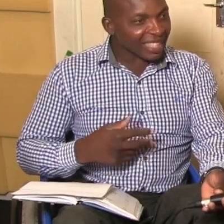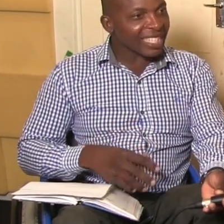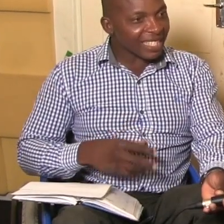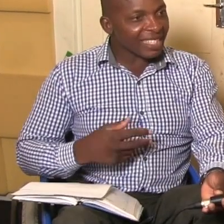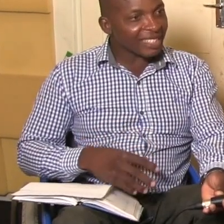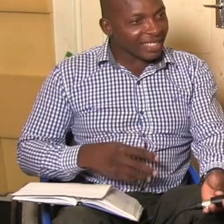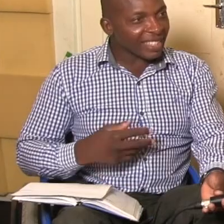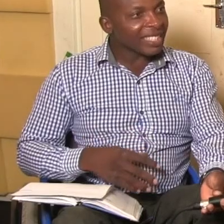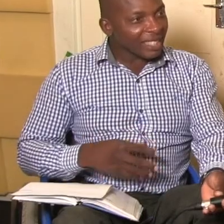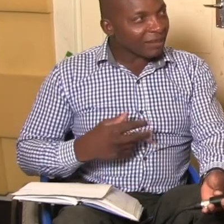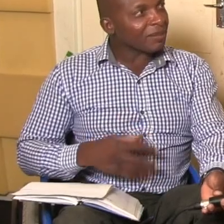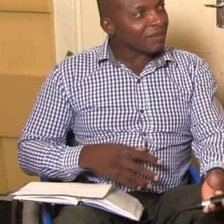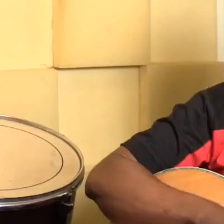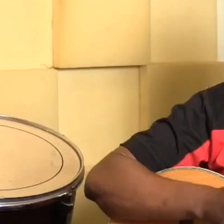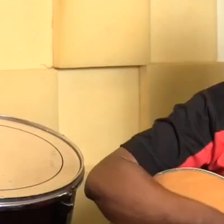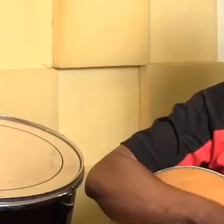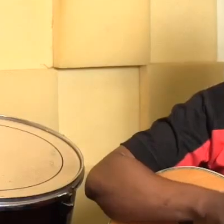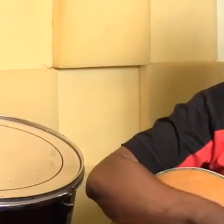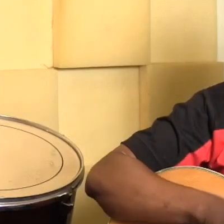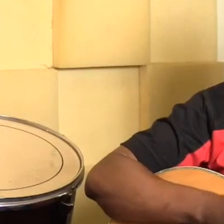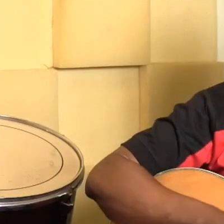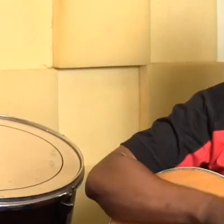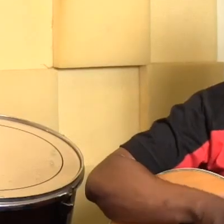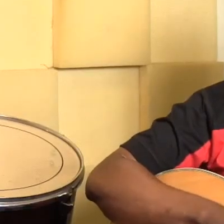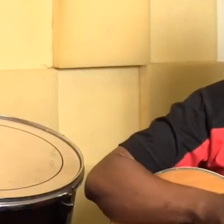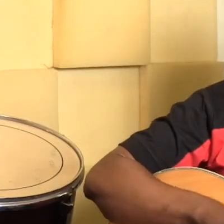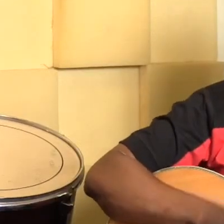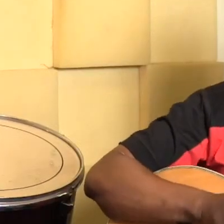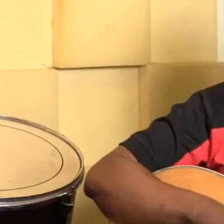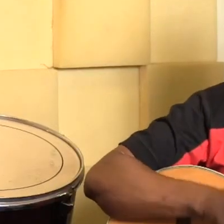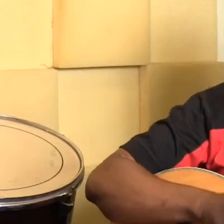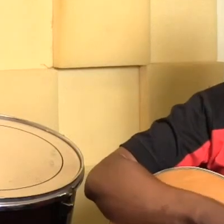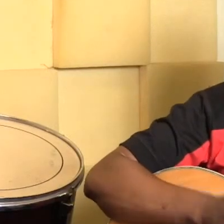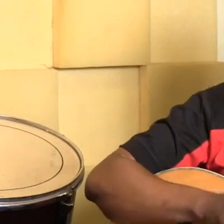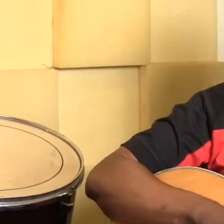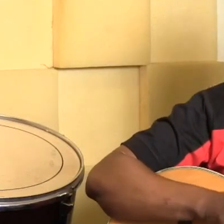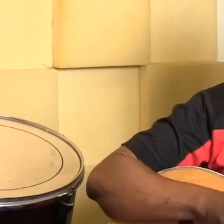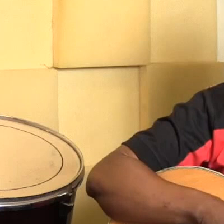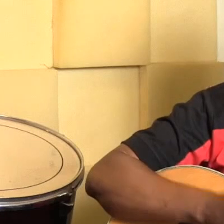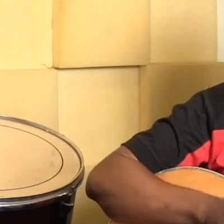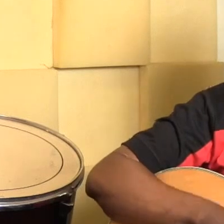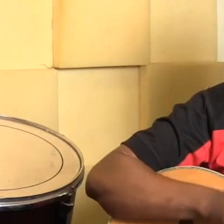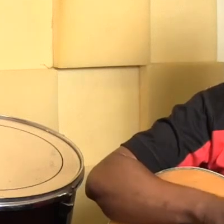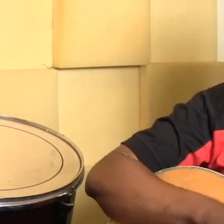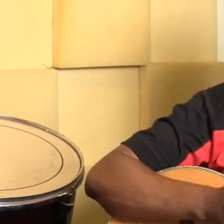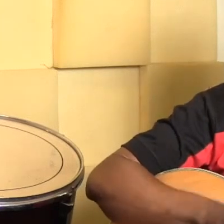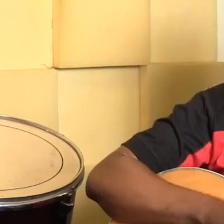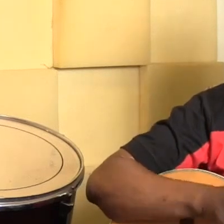nem sempre a tanta folha e matira só beija.